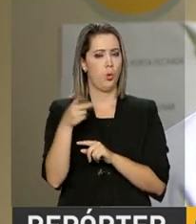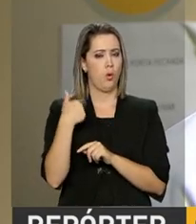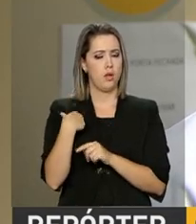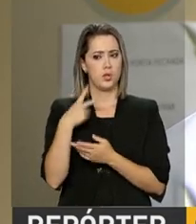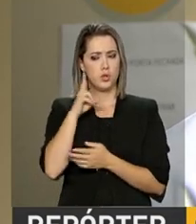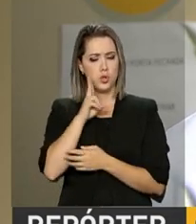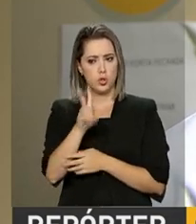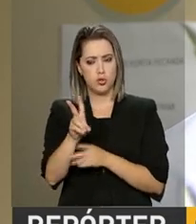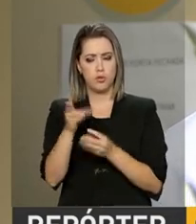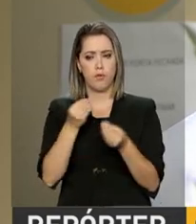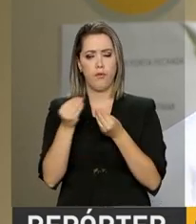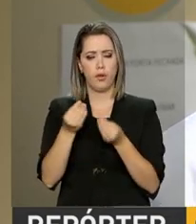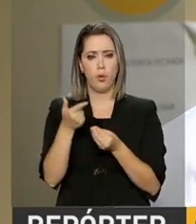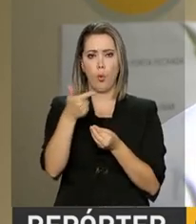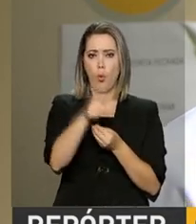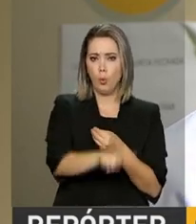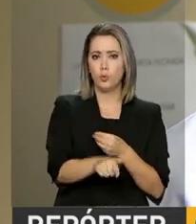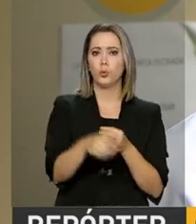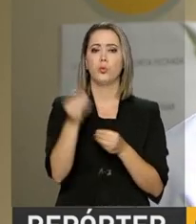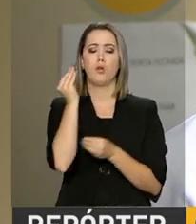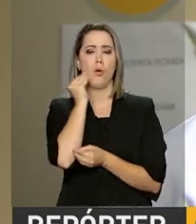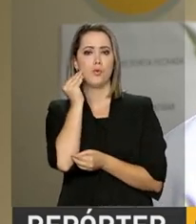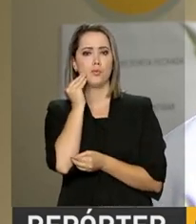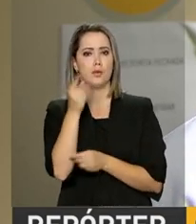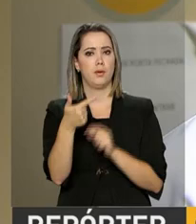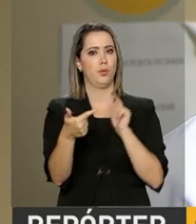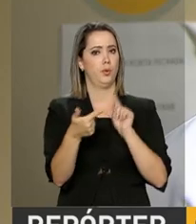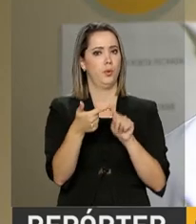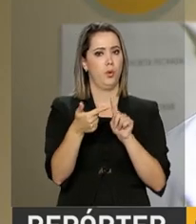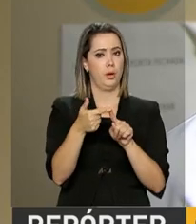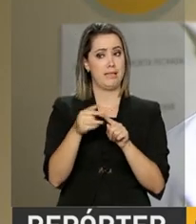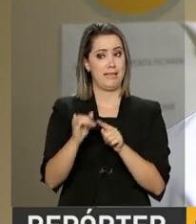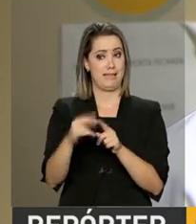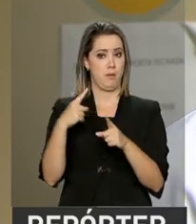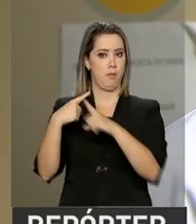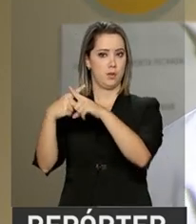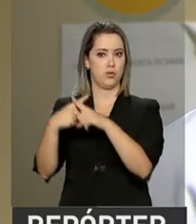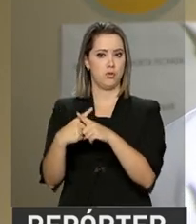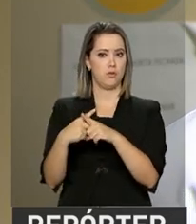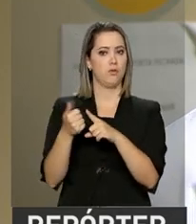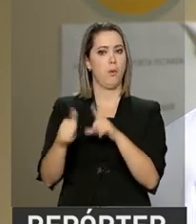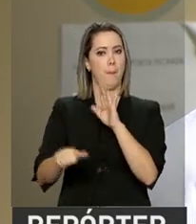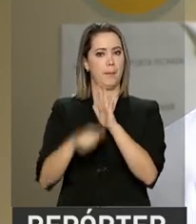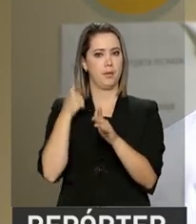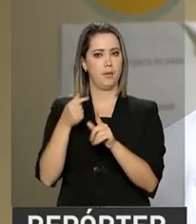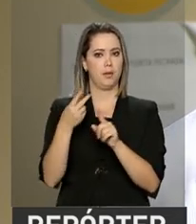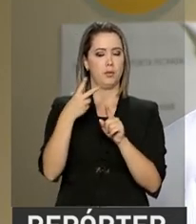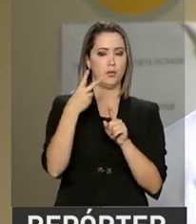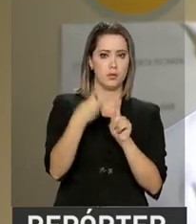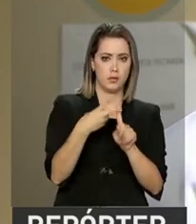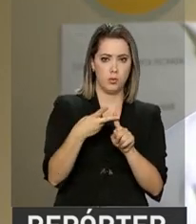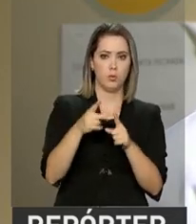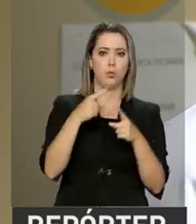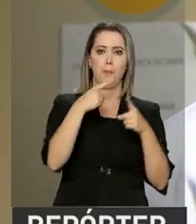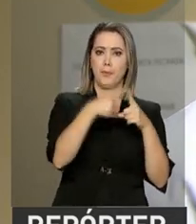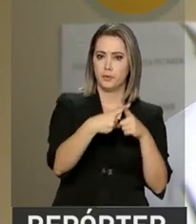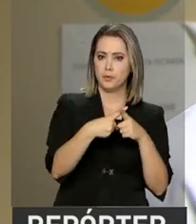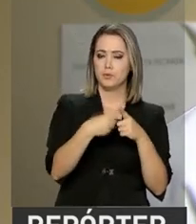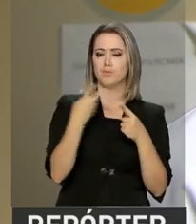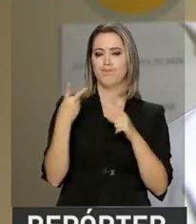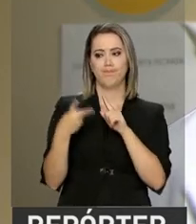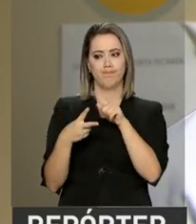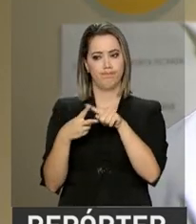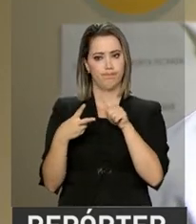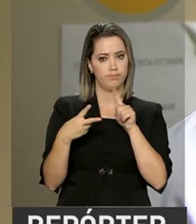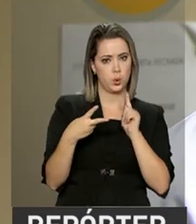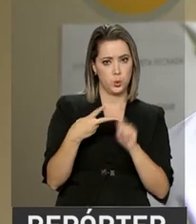dispensado imediatamente a gente faz outro teste de marca diferente e aí a partir desse instante se